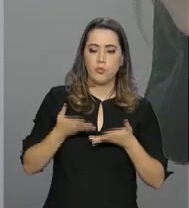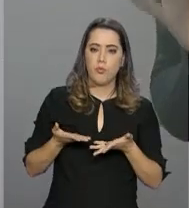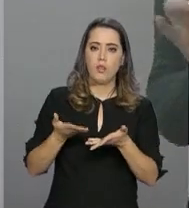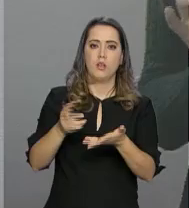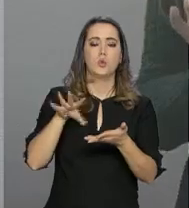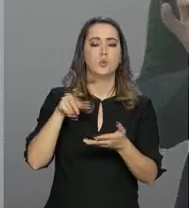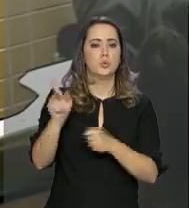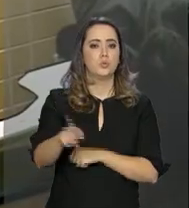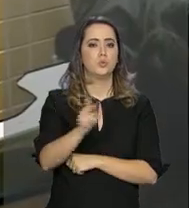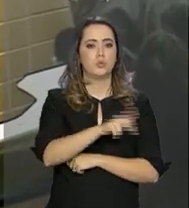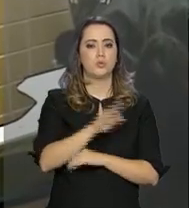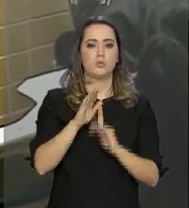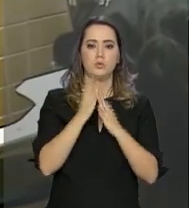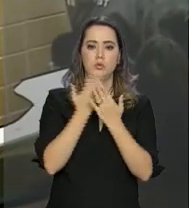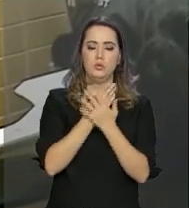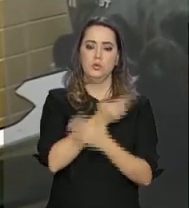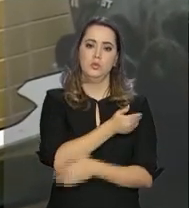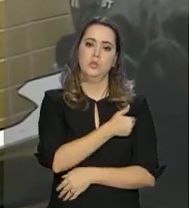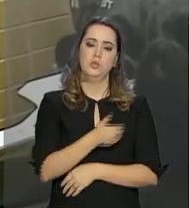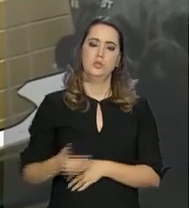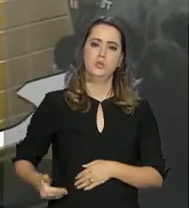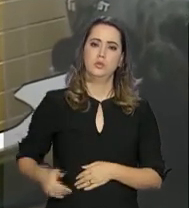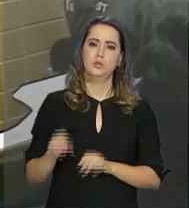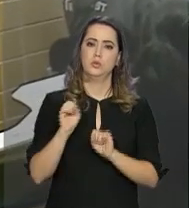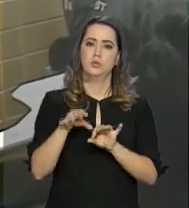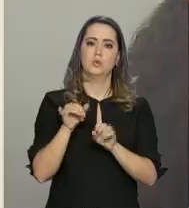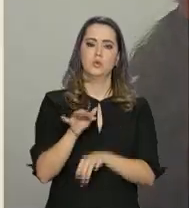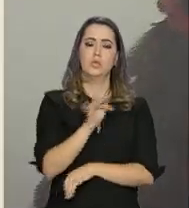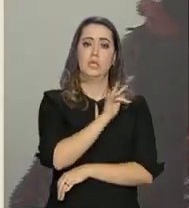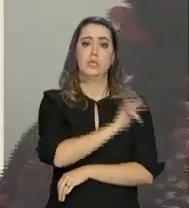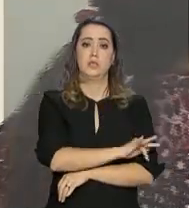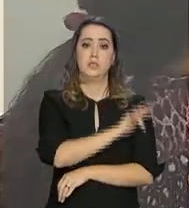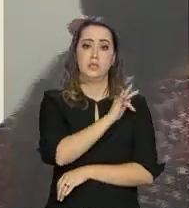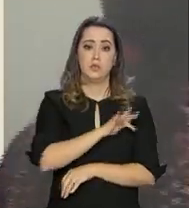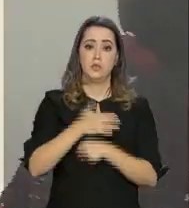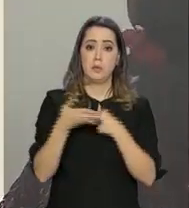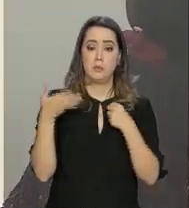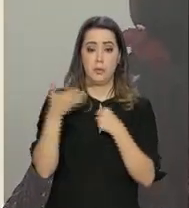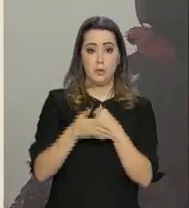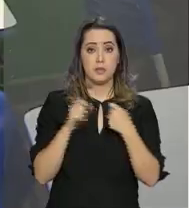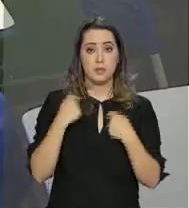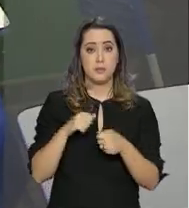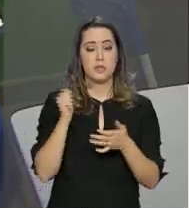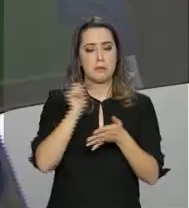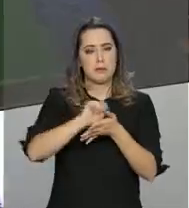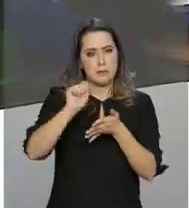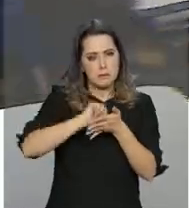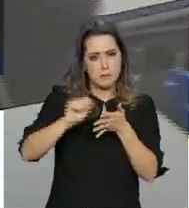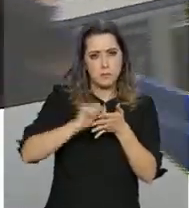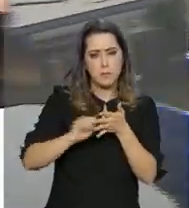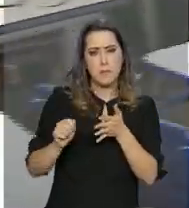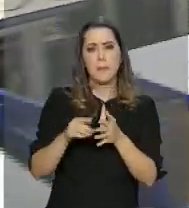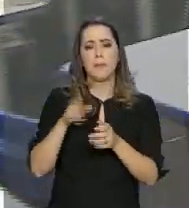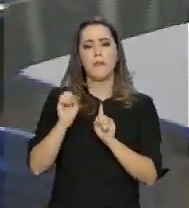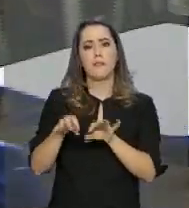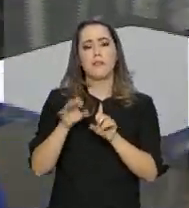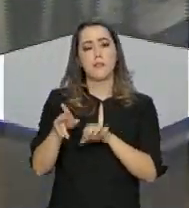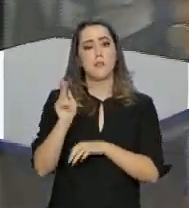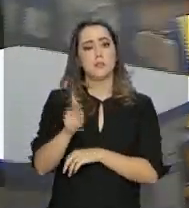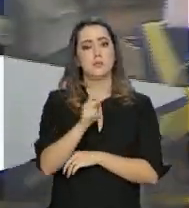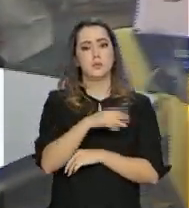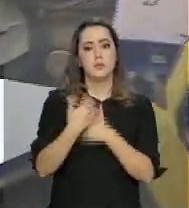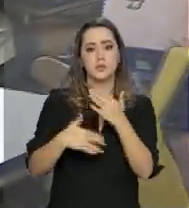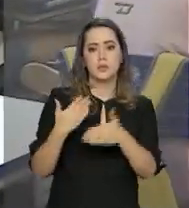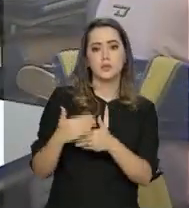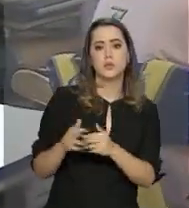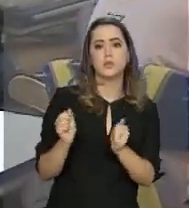os professores de escolas públicas da educação básica que devem fazer um relato de prática pedagógica desenvolvida com